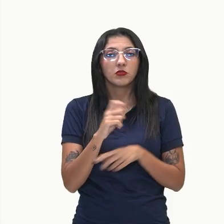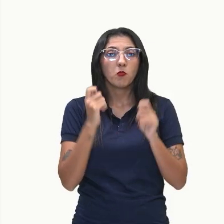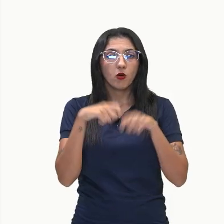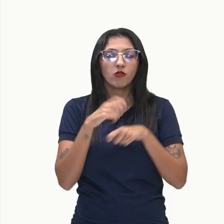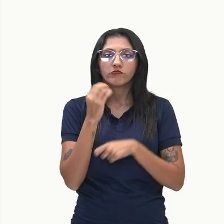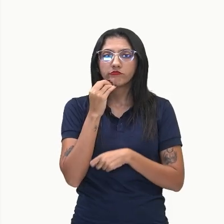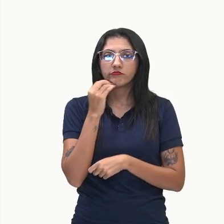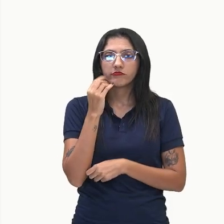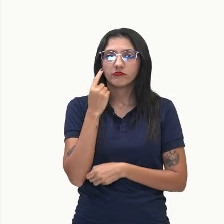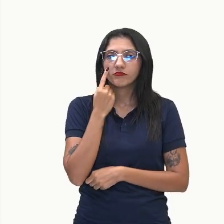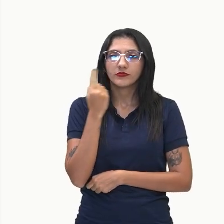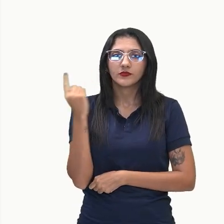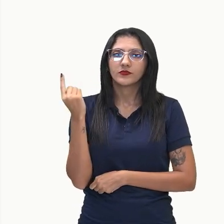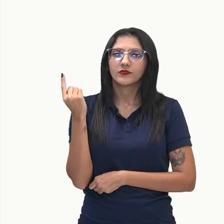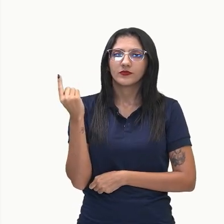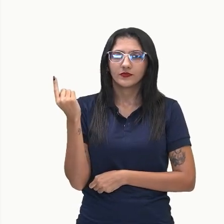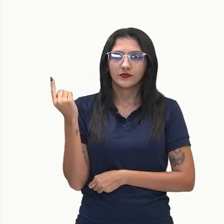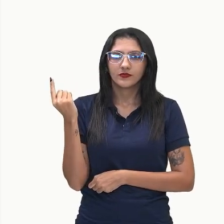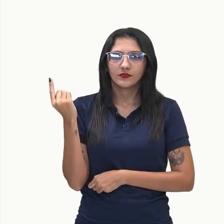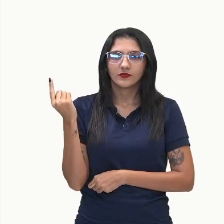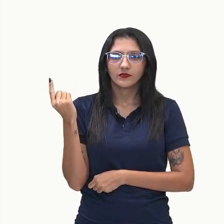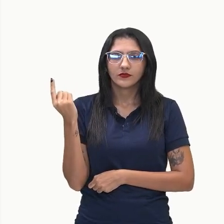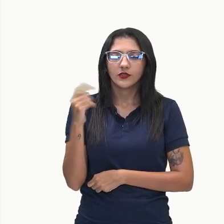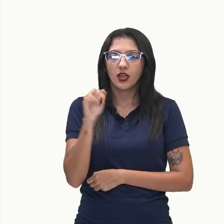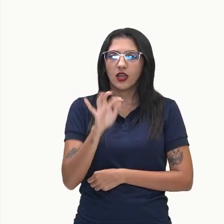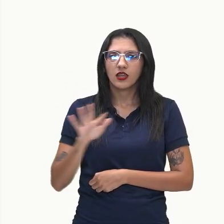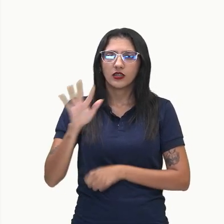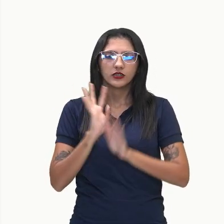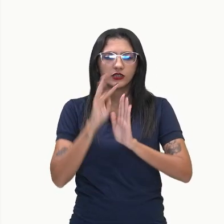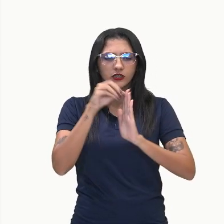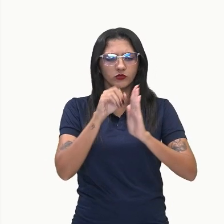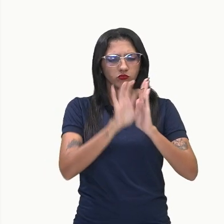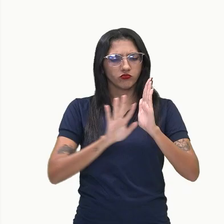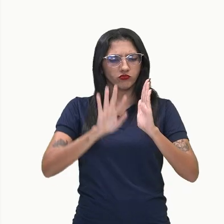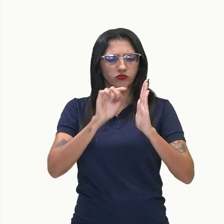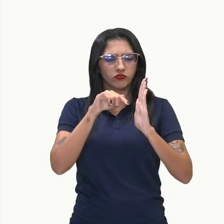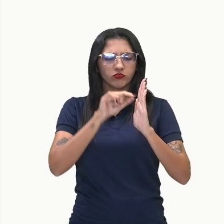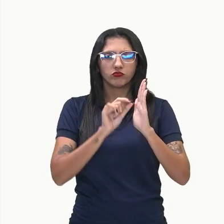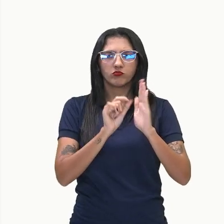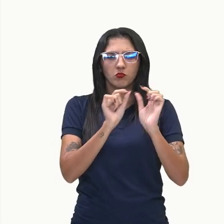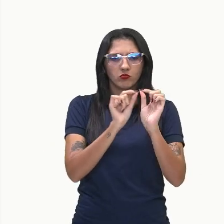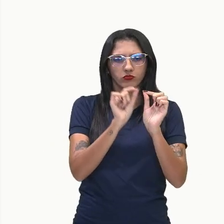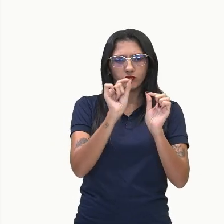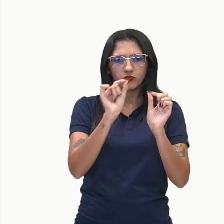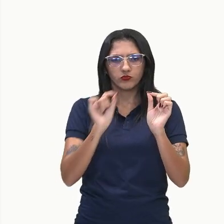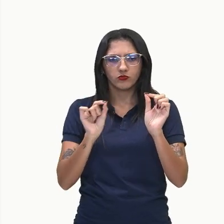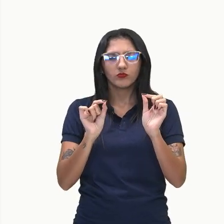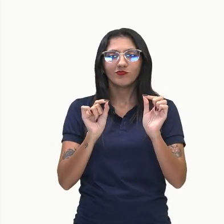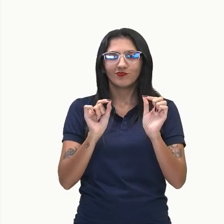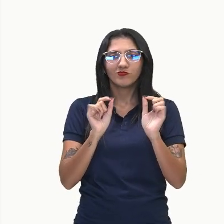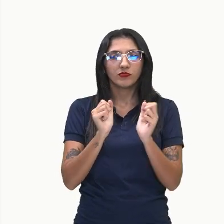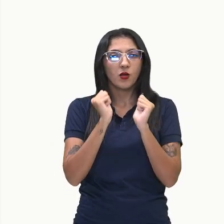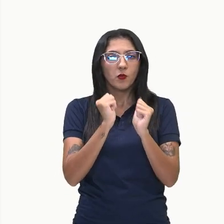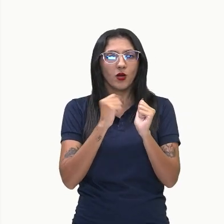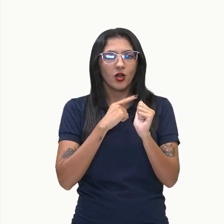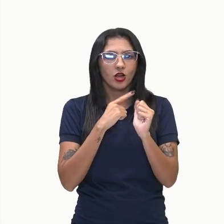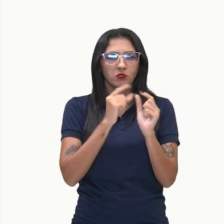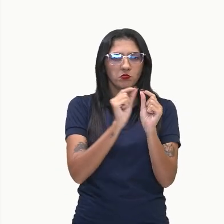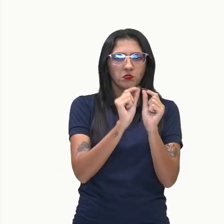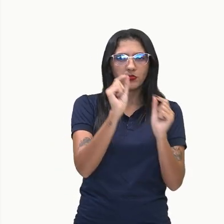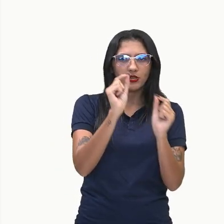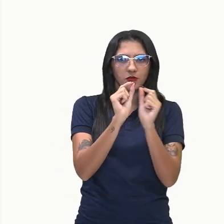ó, pegar 2 pontos que eu sempre vou encontrar, né, valores, a reta